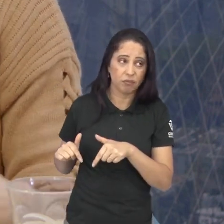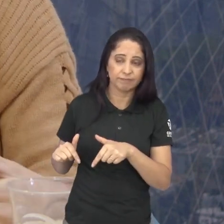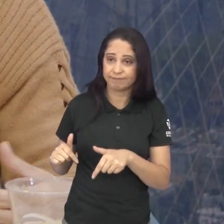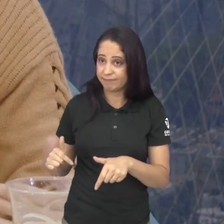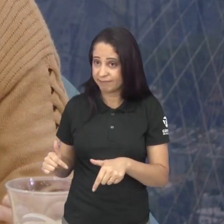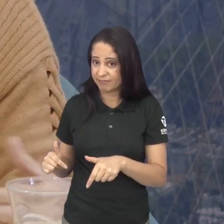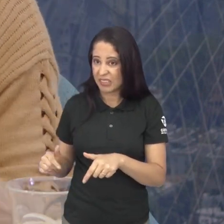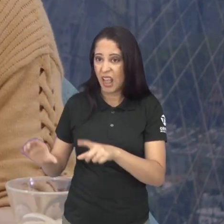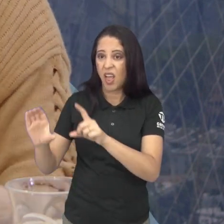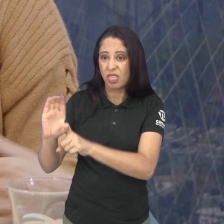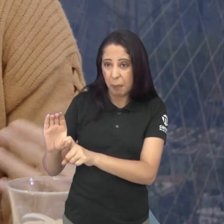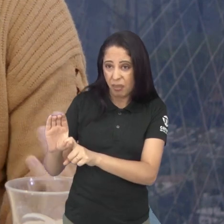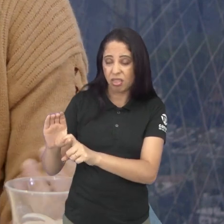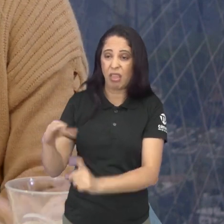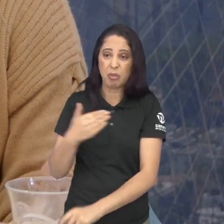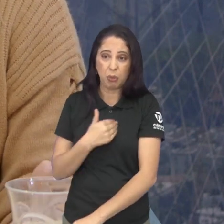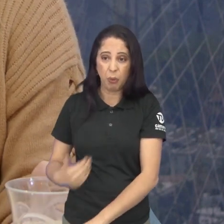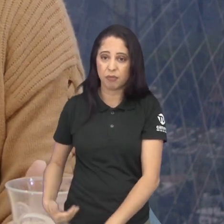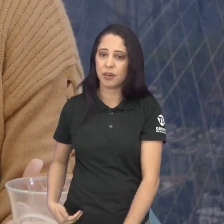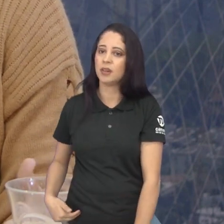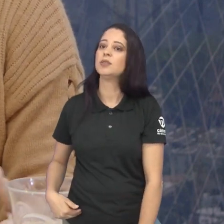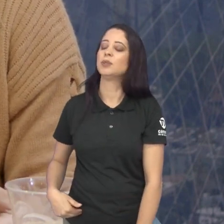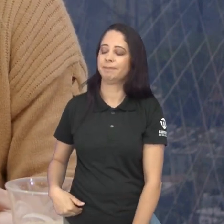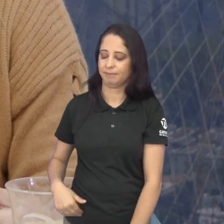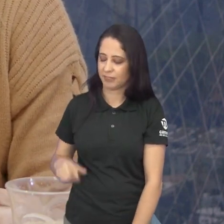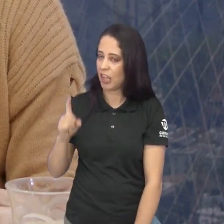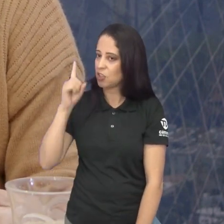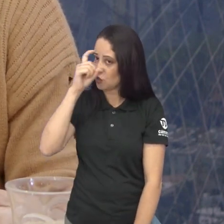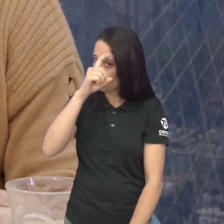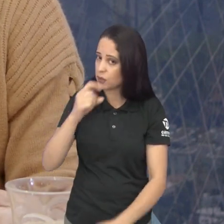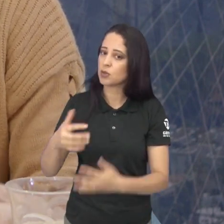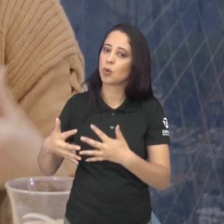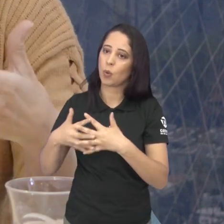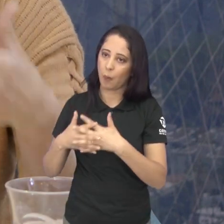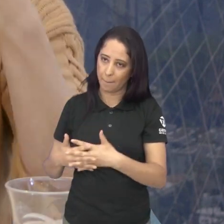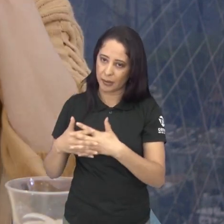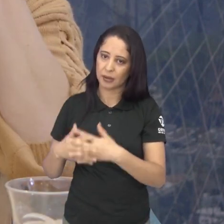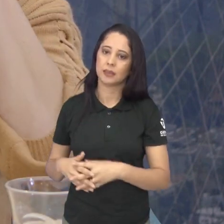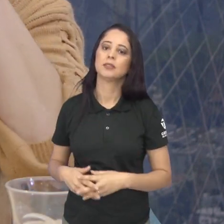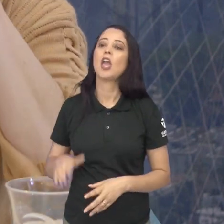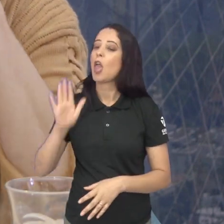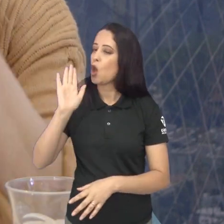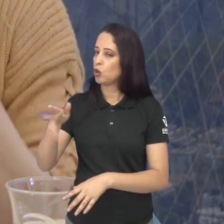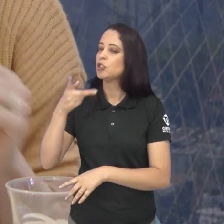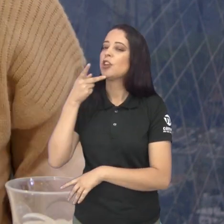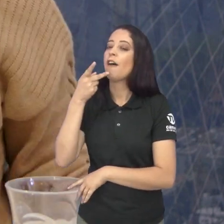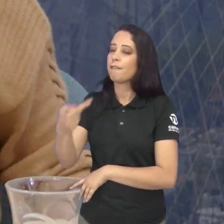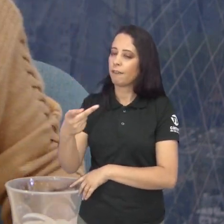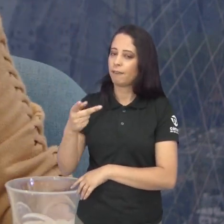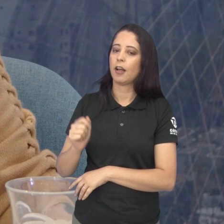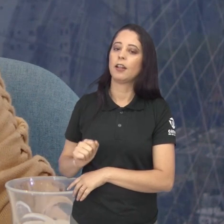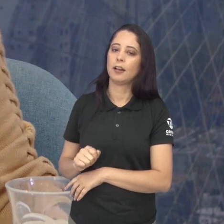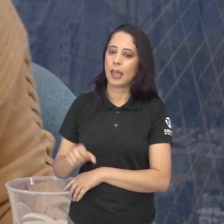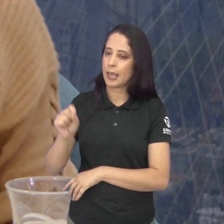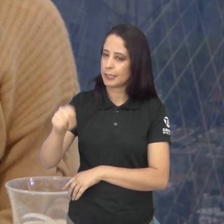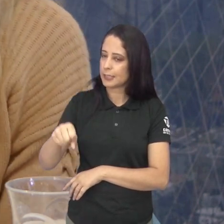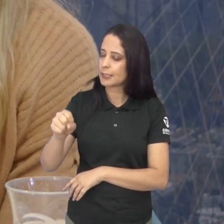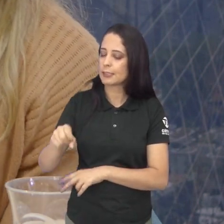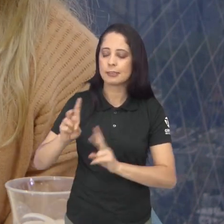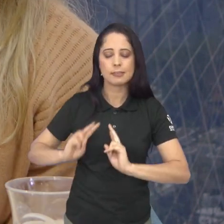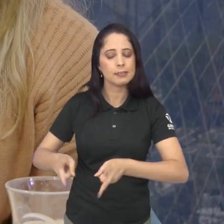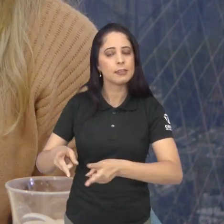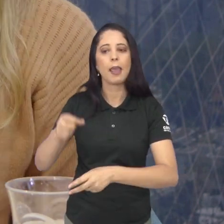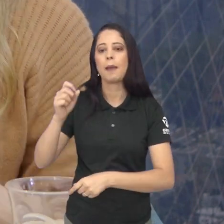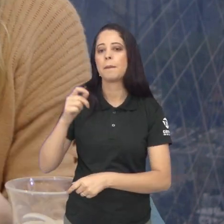e de serviços públicos voltados para o autismo, Eu brinco, já falei isso mais de uma vez aqui na Câmara